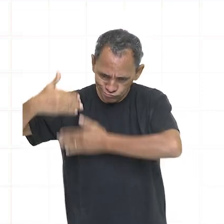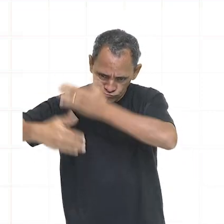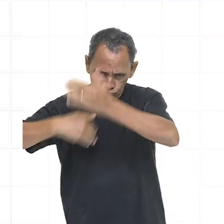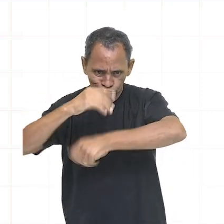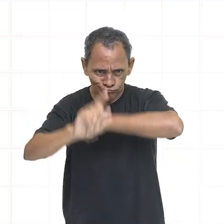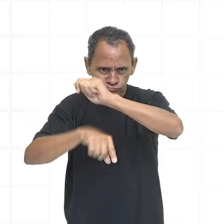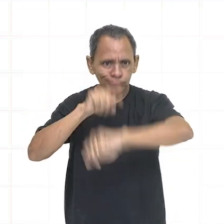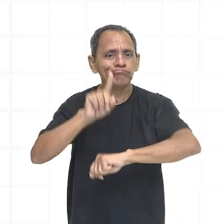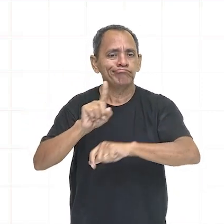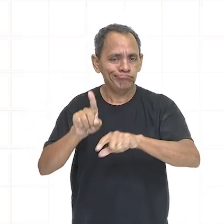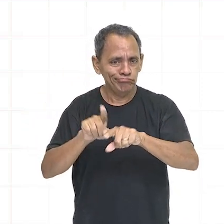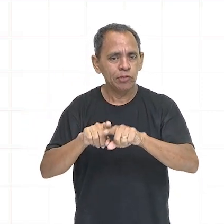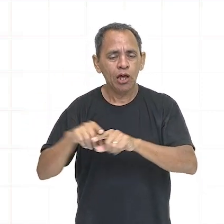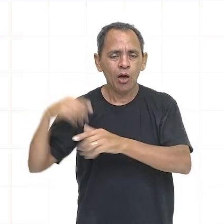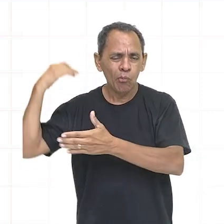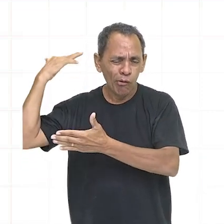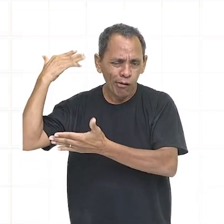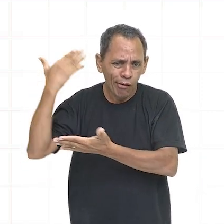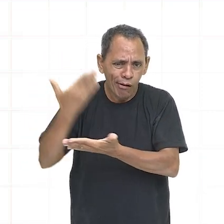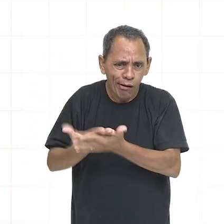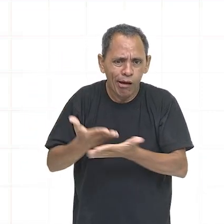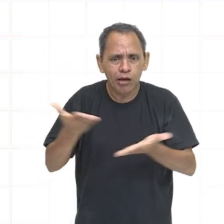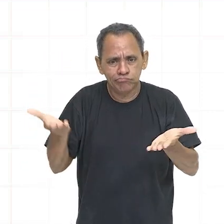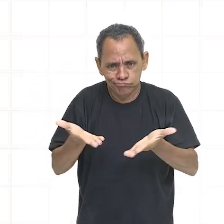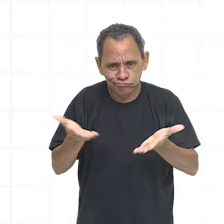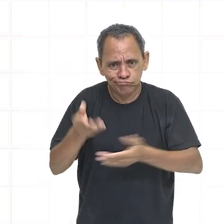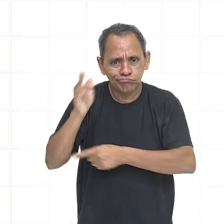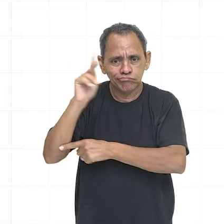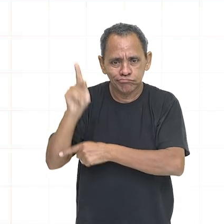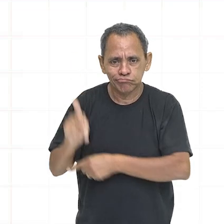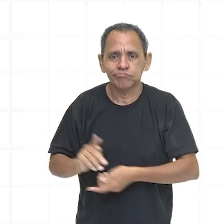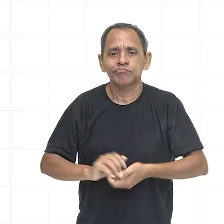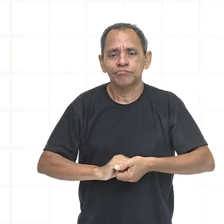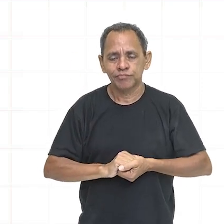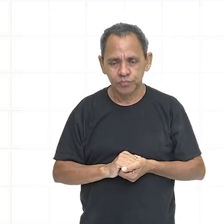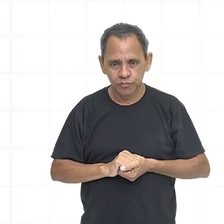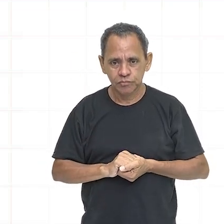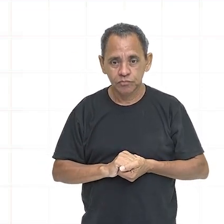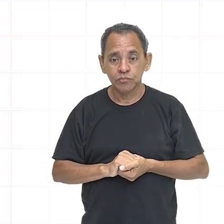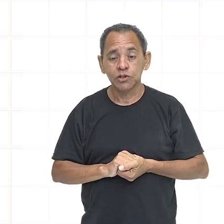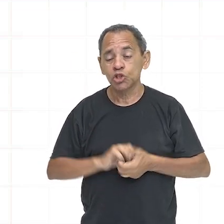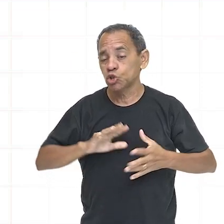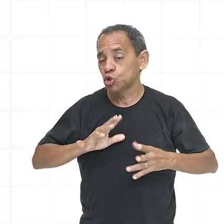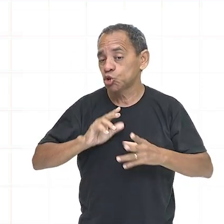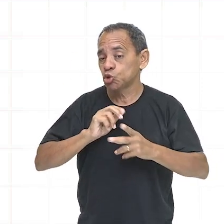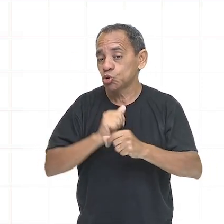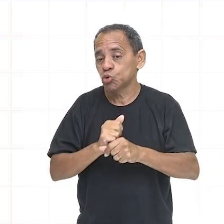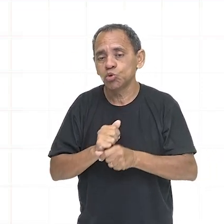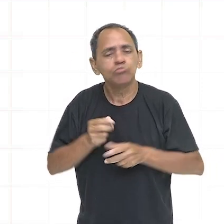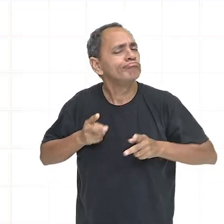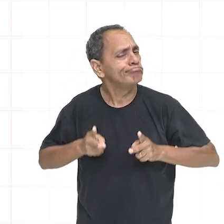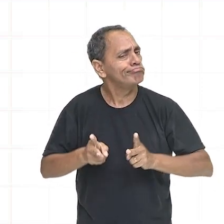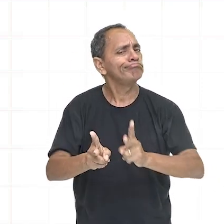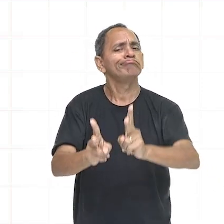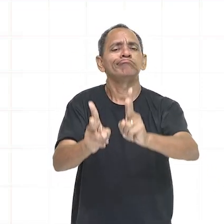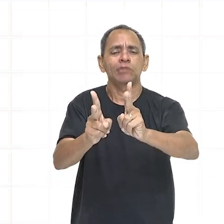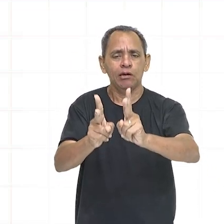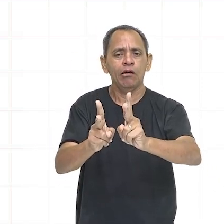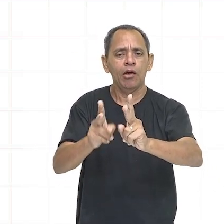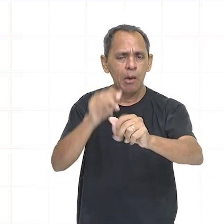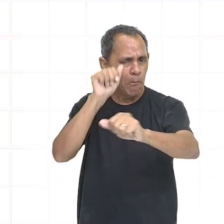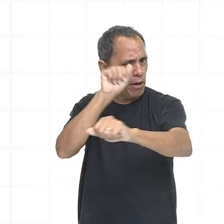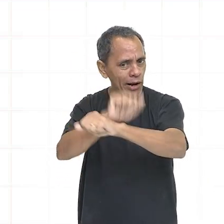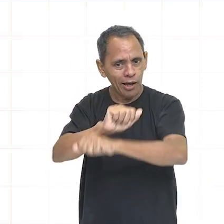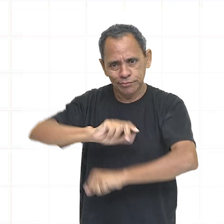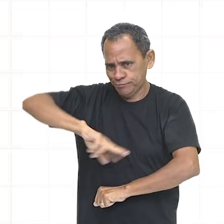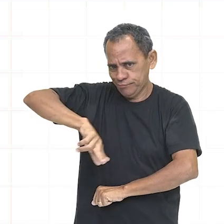períodos para ocorrer tudo que nós temos atualmente, e isso é constante, tá? A gente não fica parado ali, não.